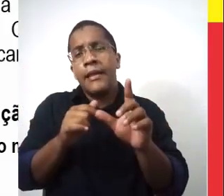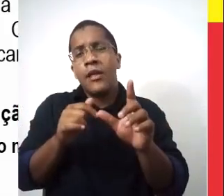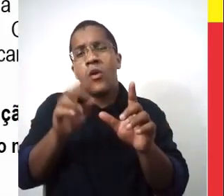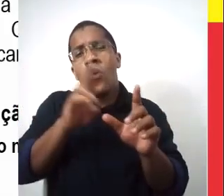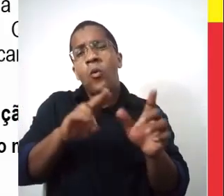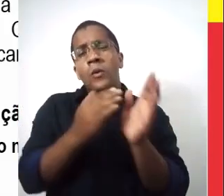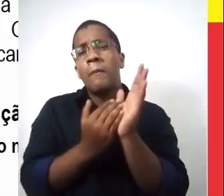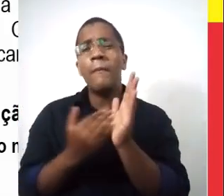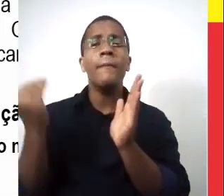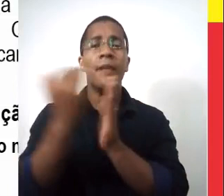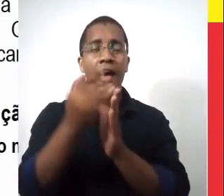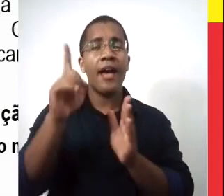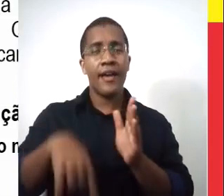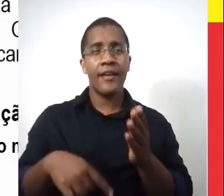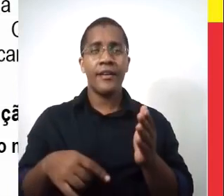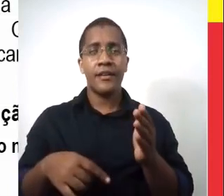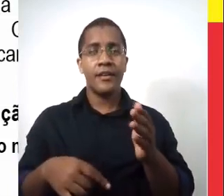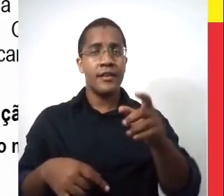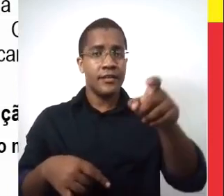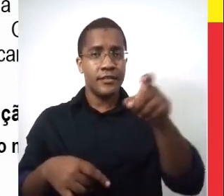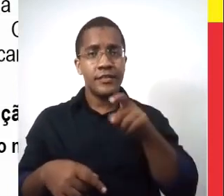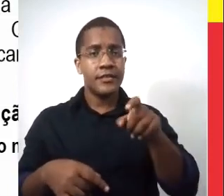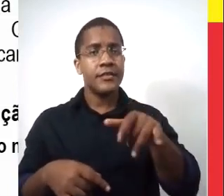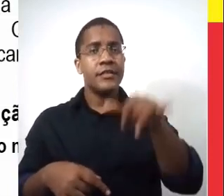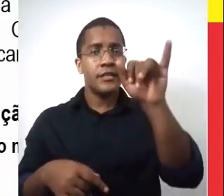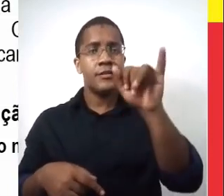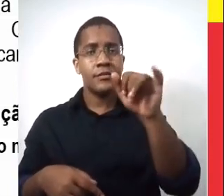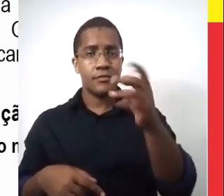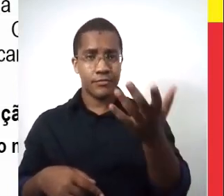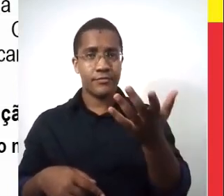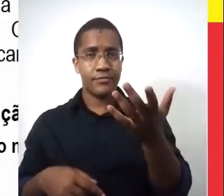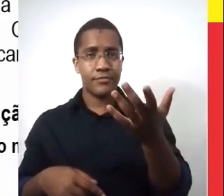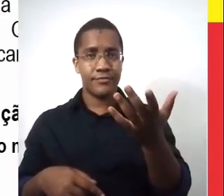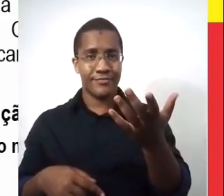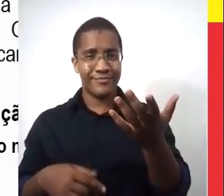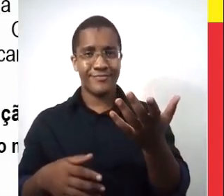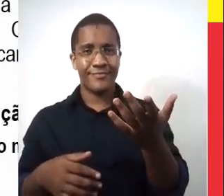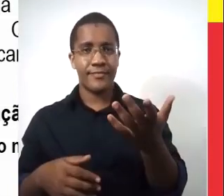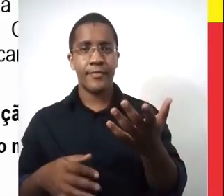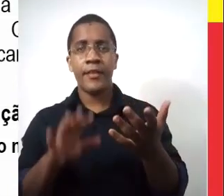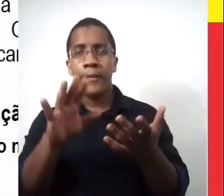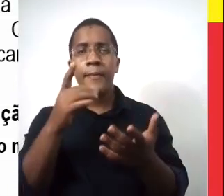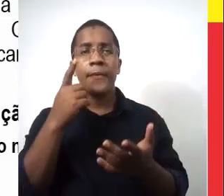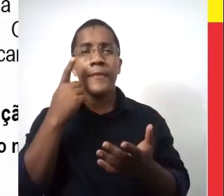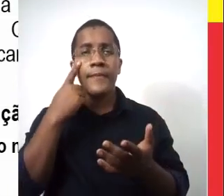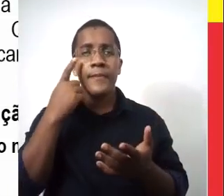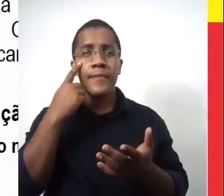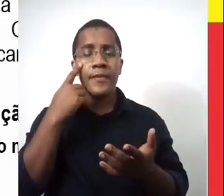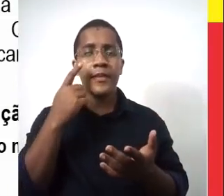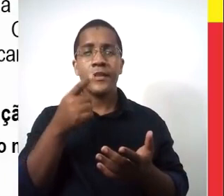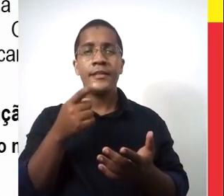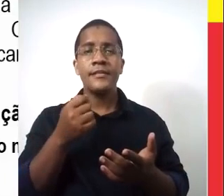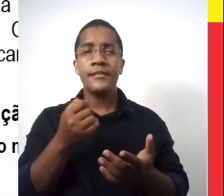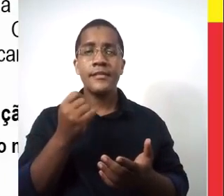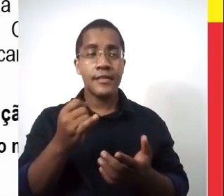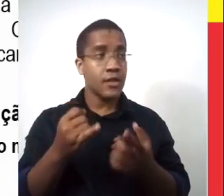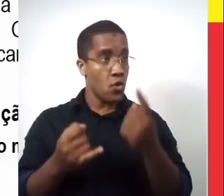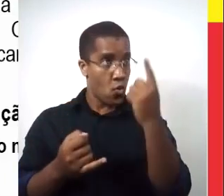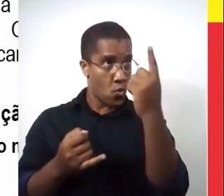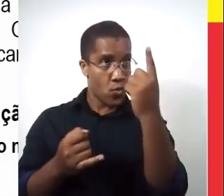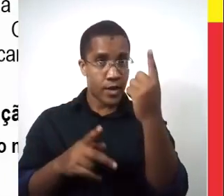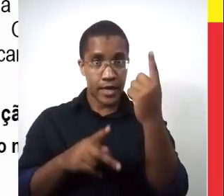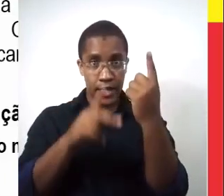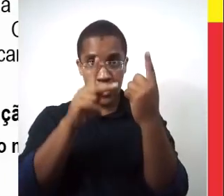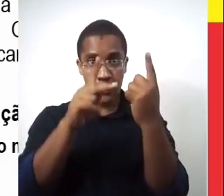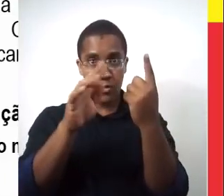ó, veja agora a construção aí na tela. Se ele leva 1 quilo para casa, ele vai pagar R$26.